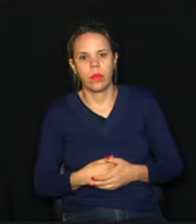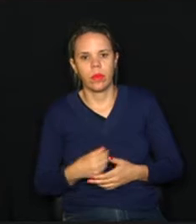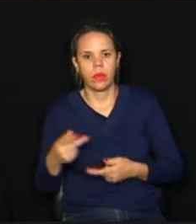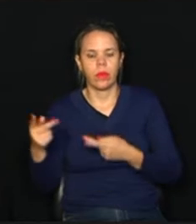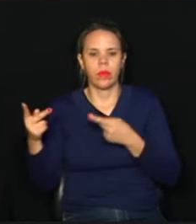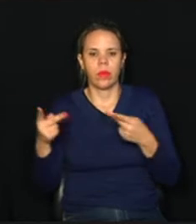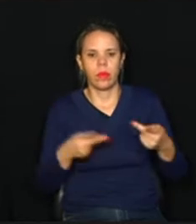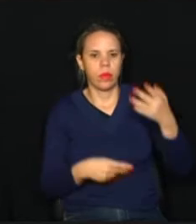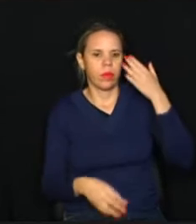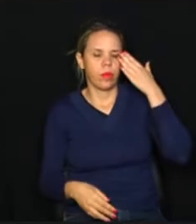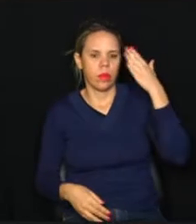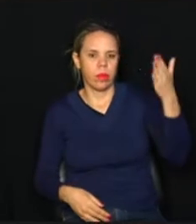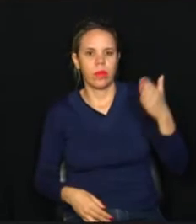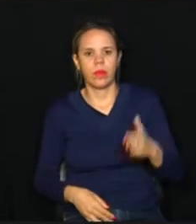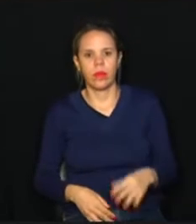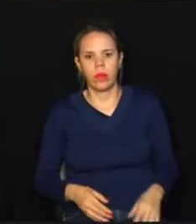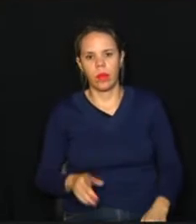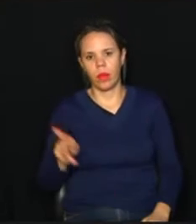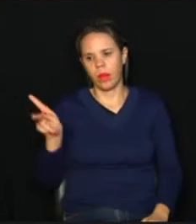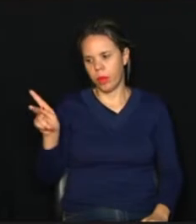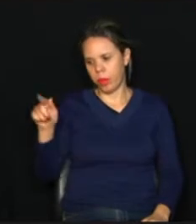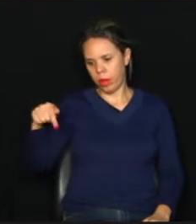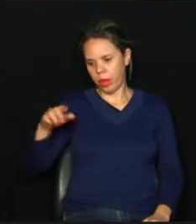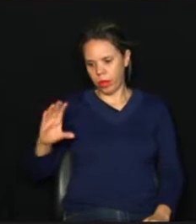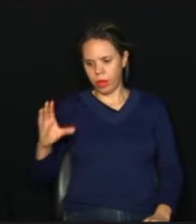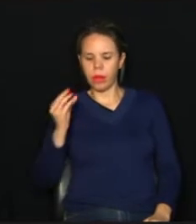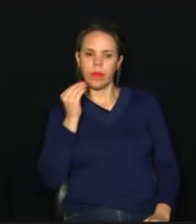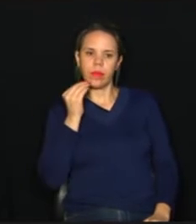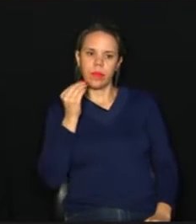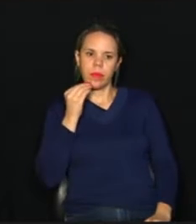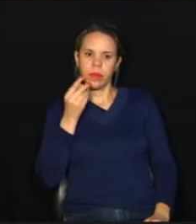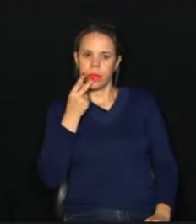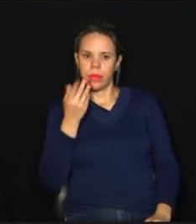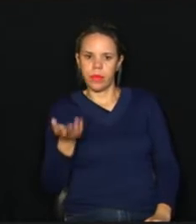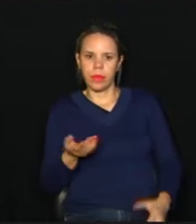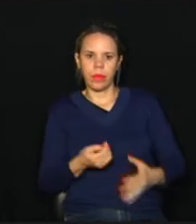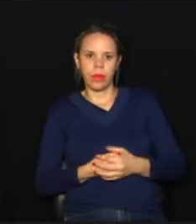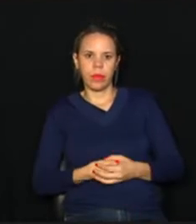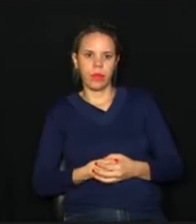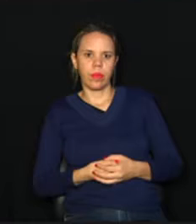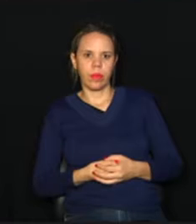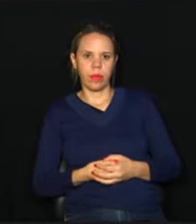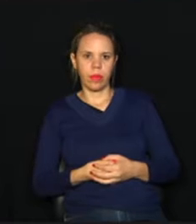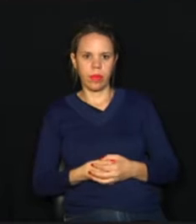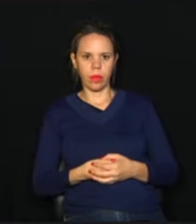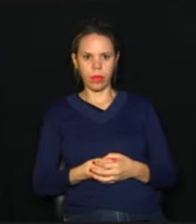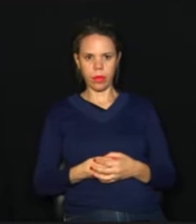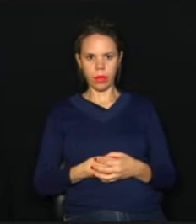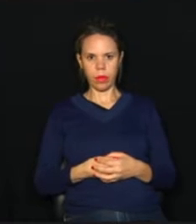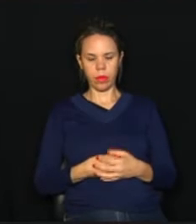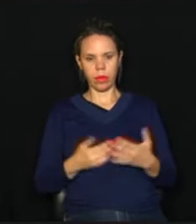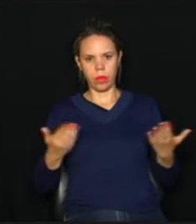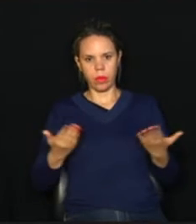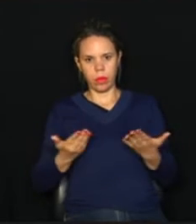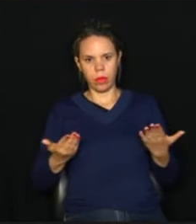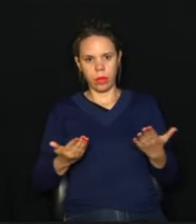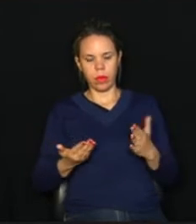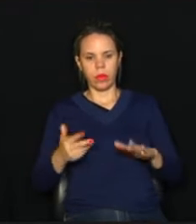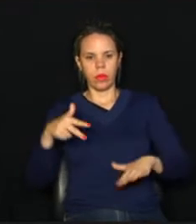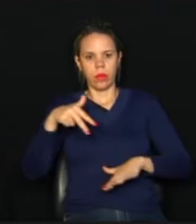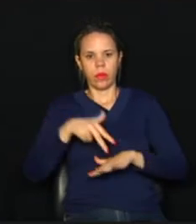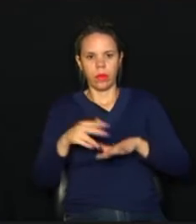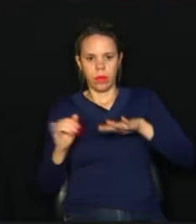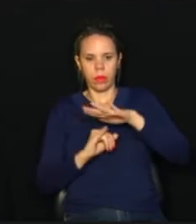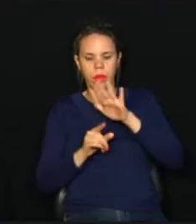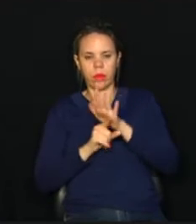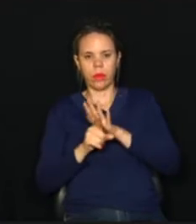convite, agradeço à PQC essa oportunidade de falar. E falo hoje em nome dos institutos de